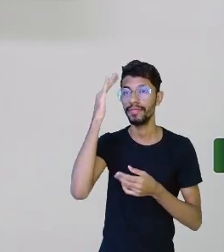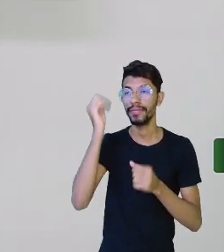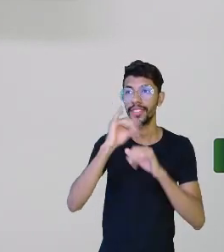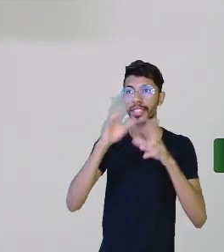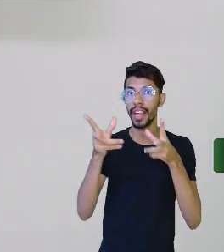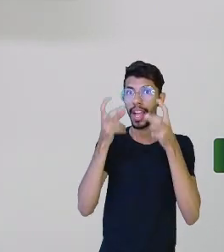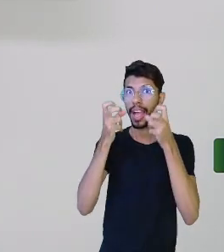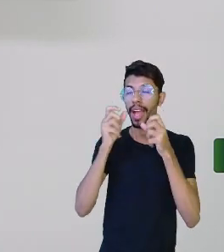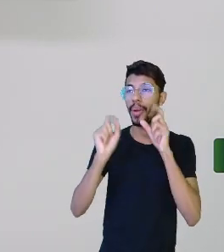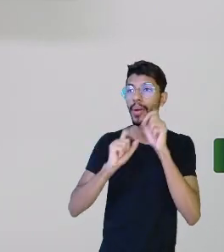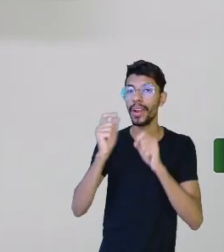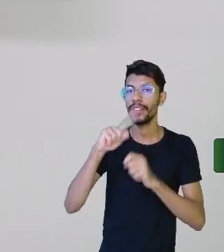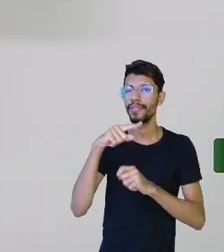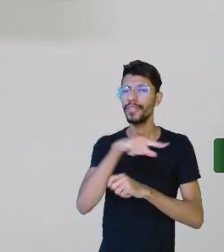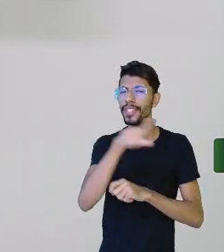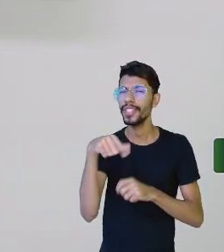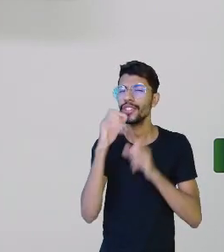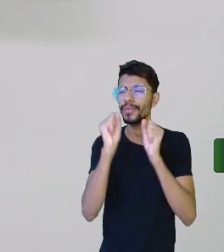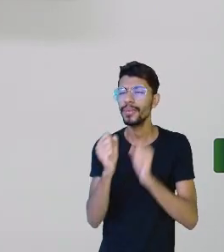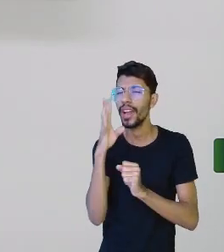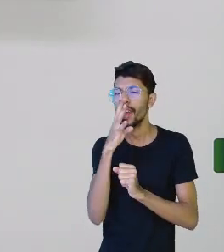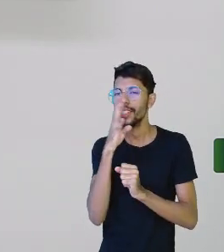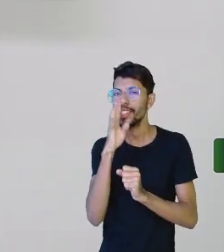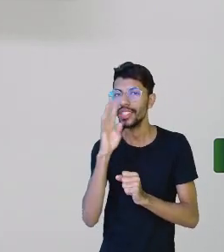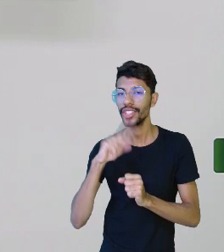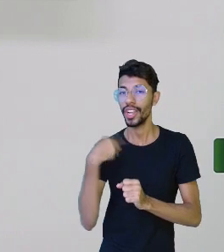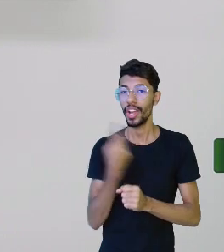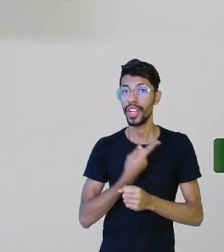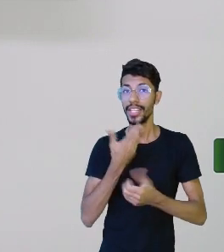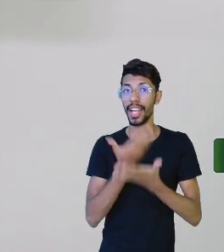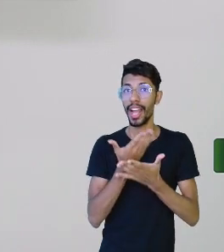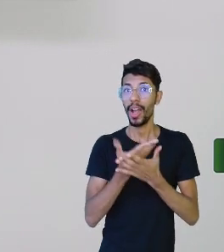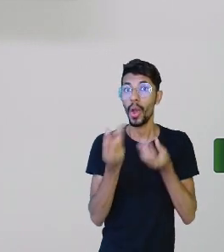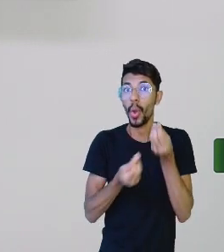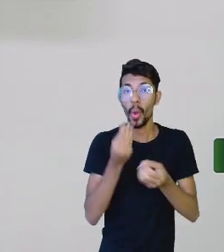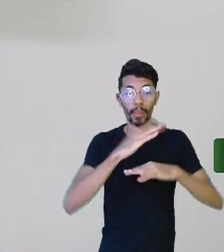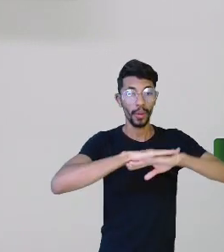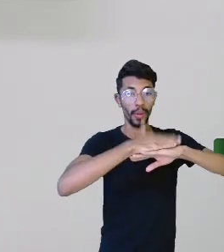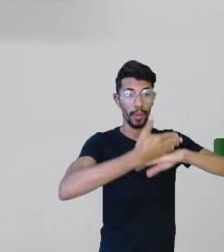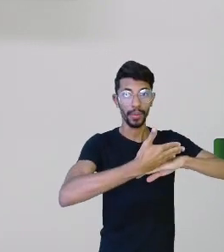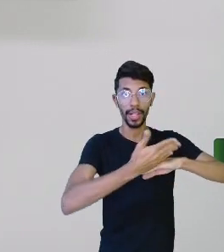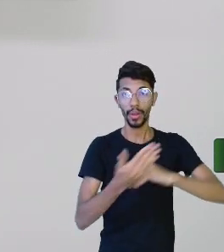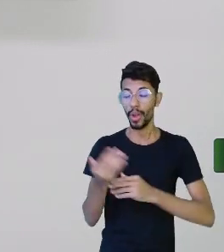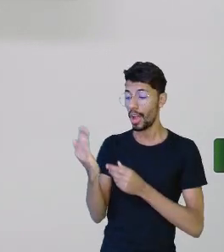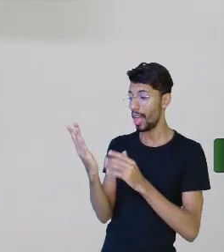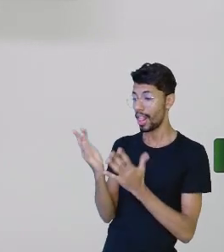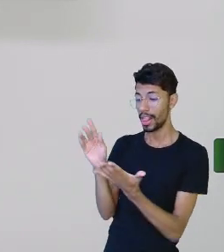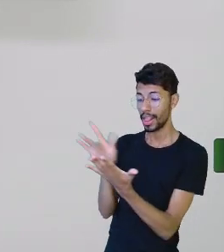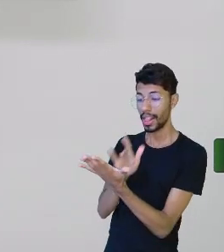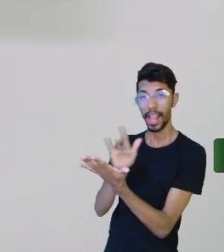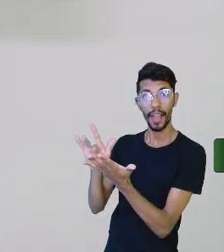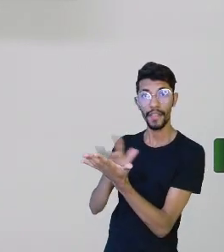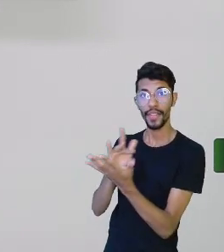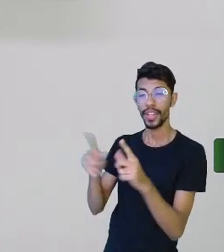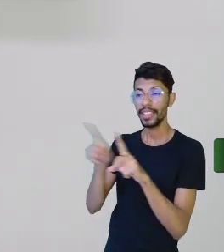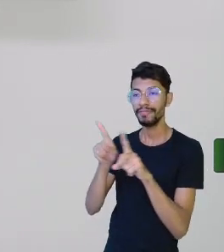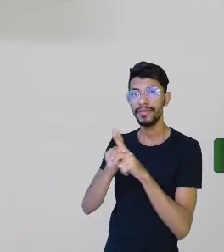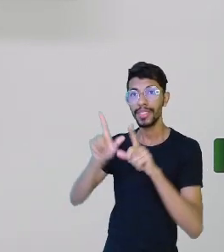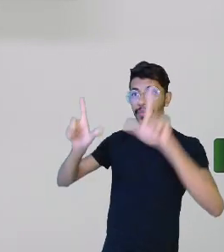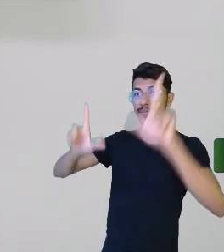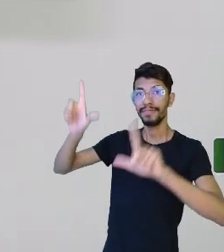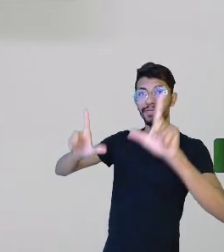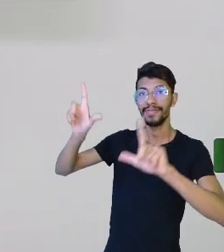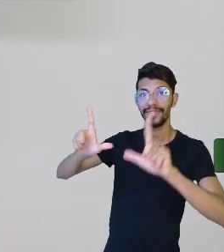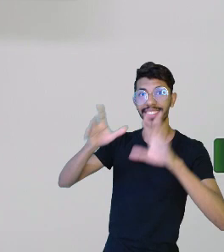podem assistir as nossas aulas pelo computador, pelo telefone e também pela TV. Isso